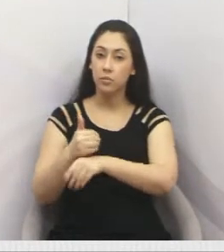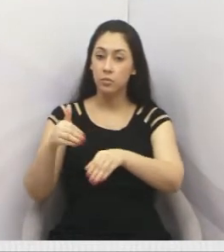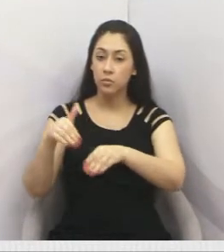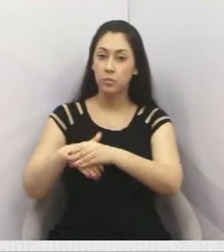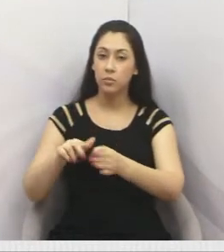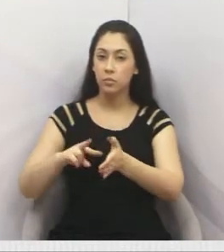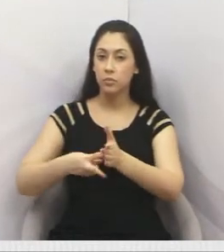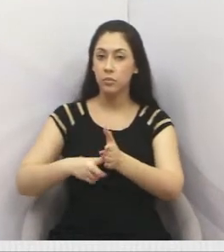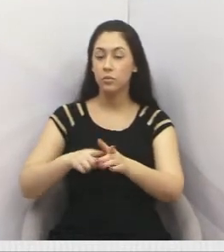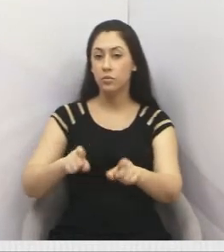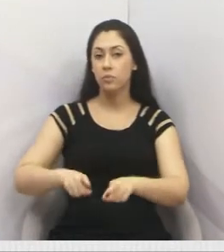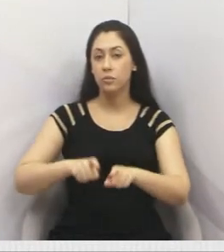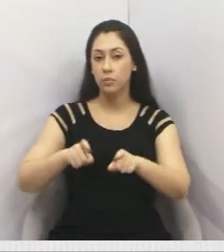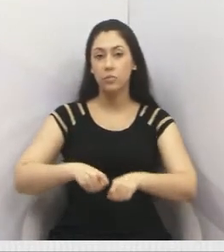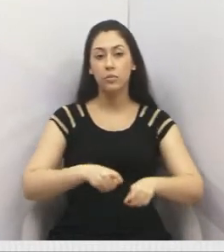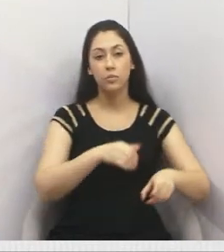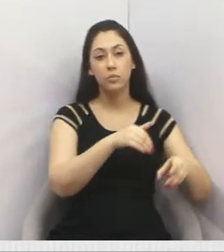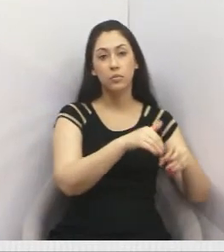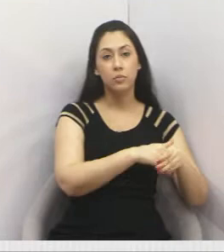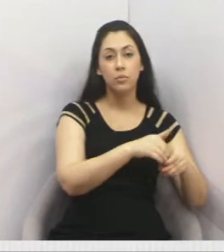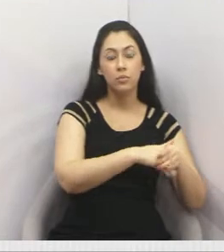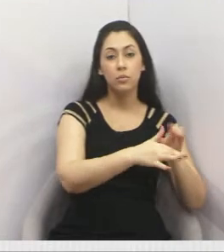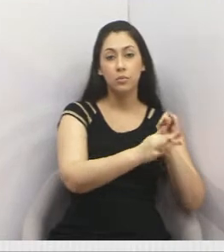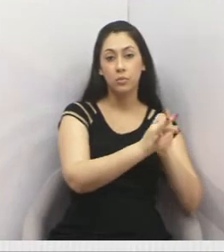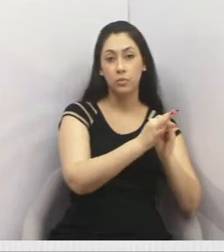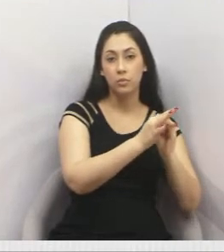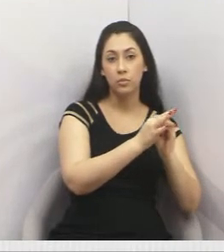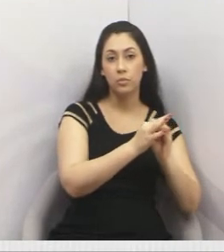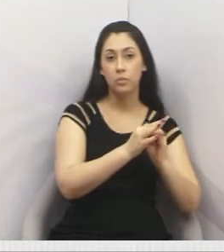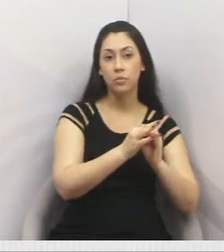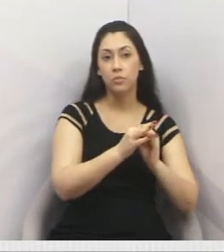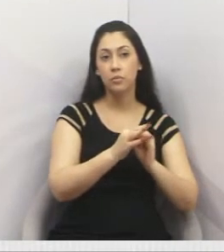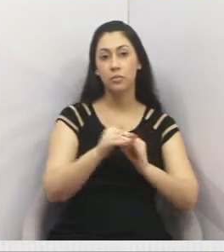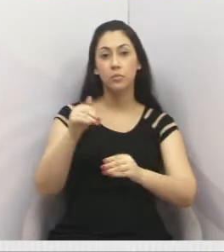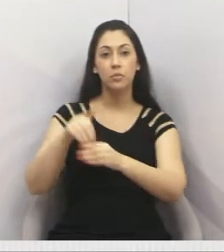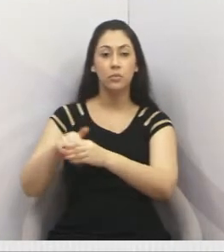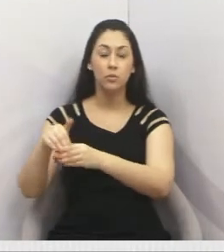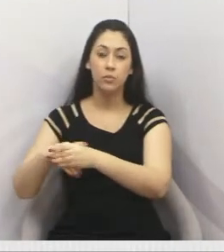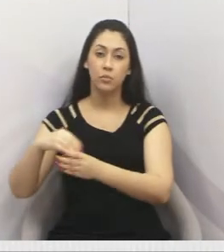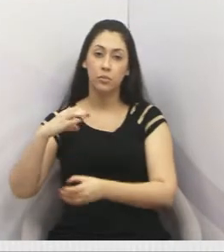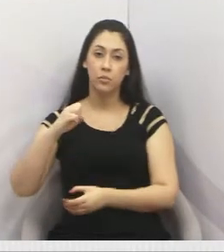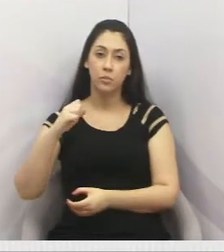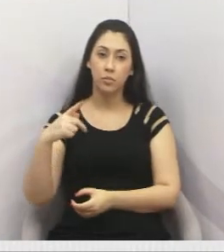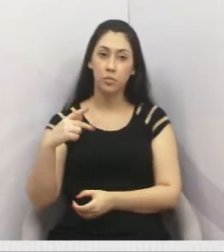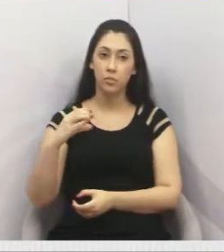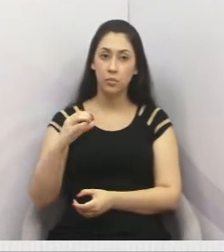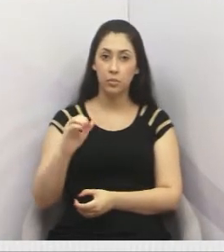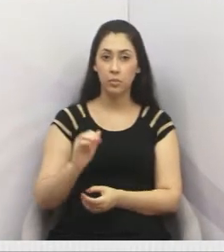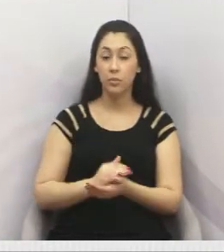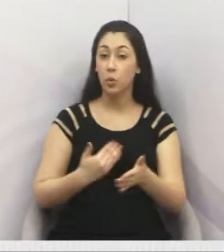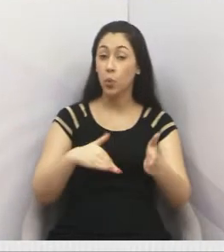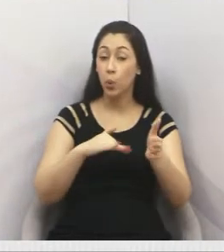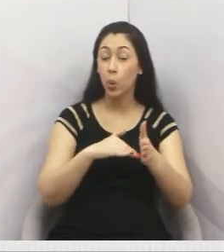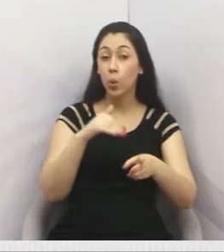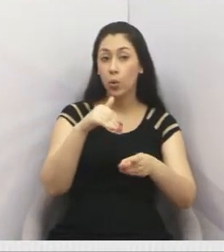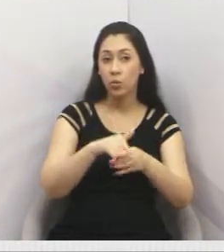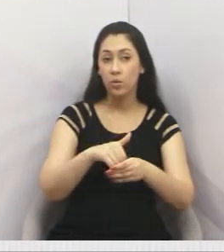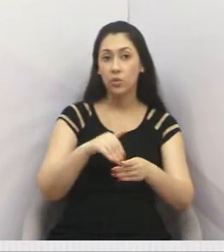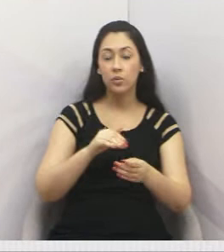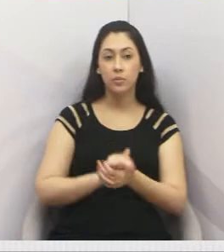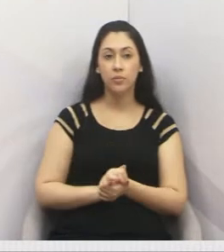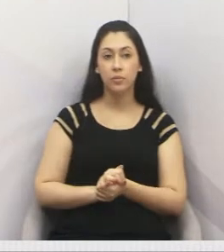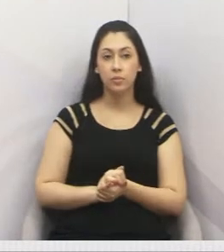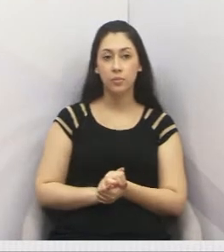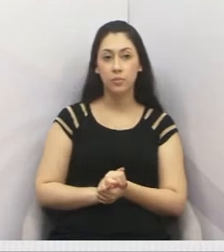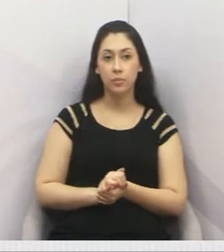rural, entidades acadêmicas Instituto Federal e organização da sociedade civil CEPAC. O último voto,